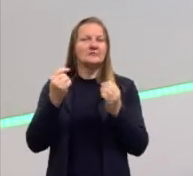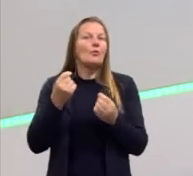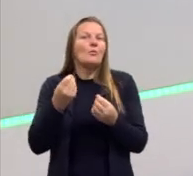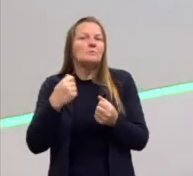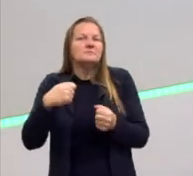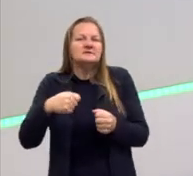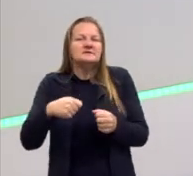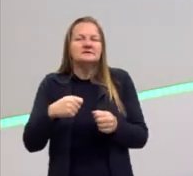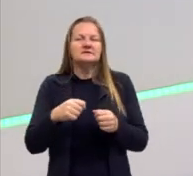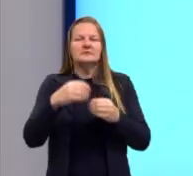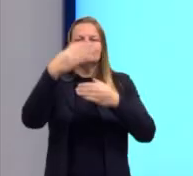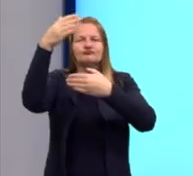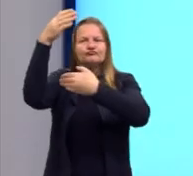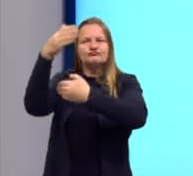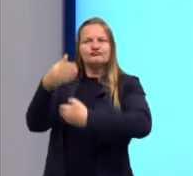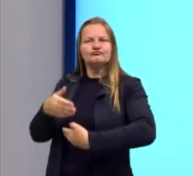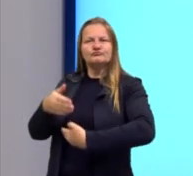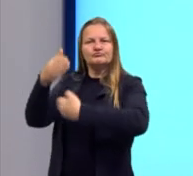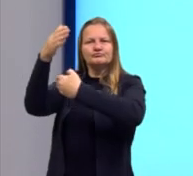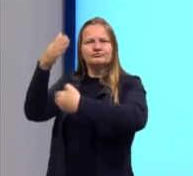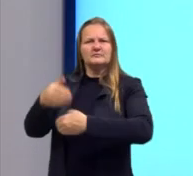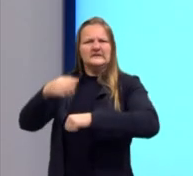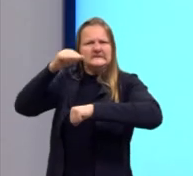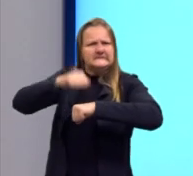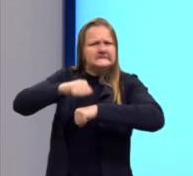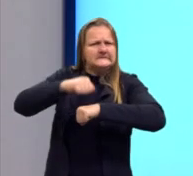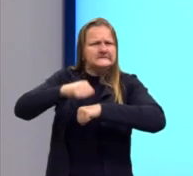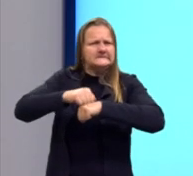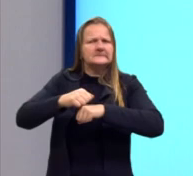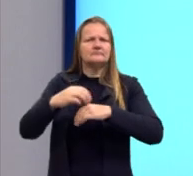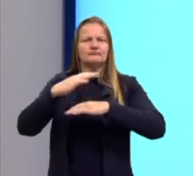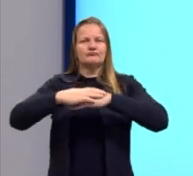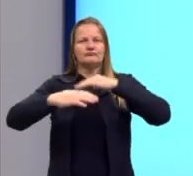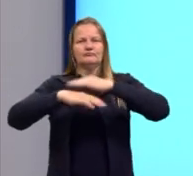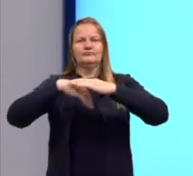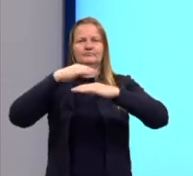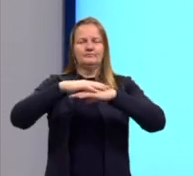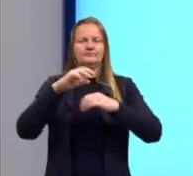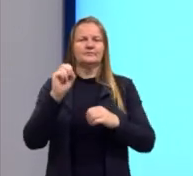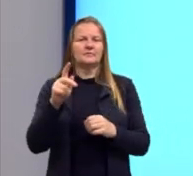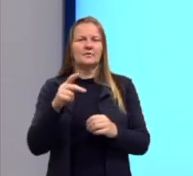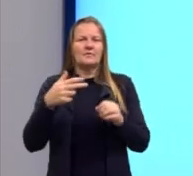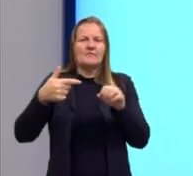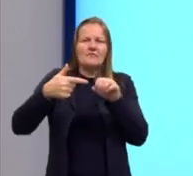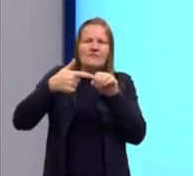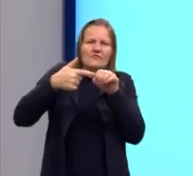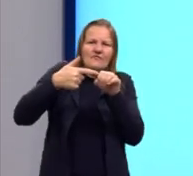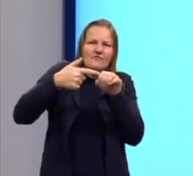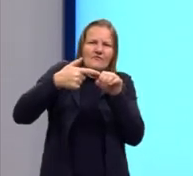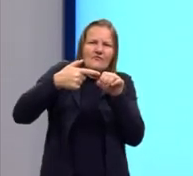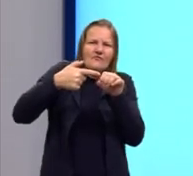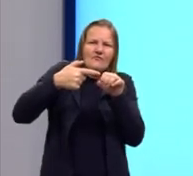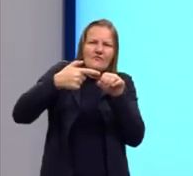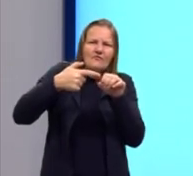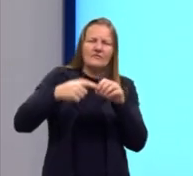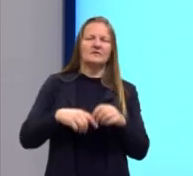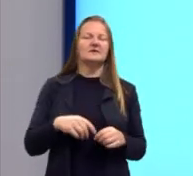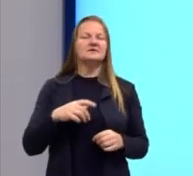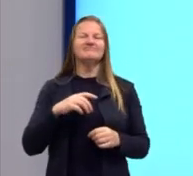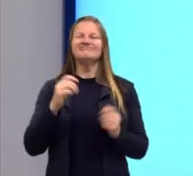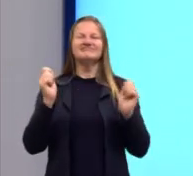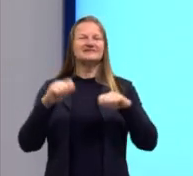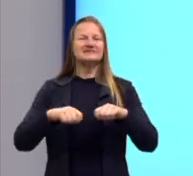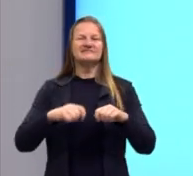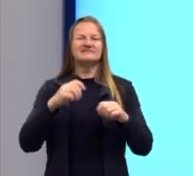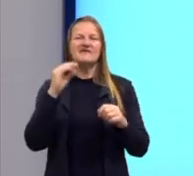preciso né pra parede um certo material mais duro né pode ser concreto enfim e ela furadeira que eu tenho ela não tá dando conta